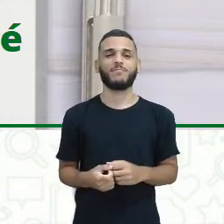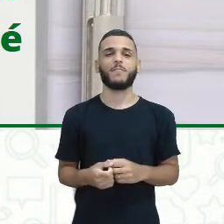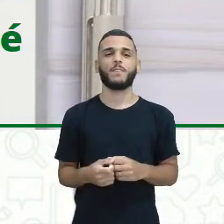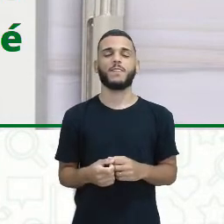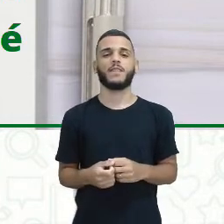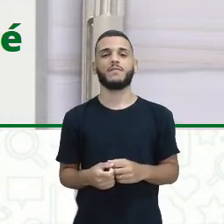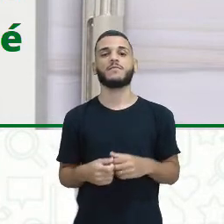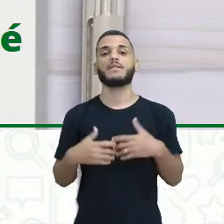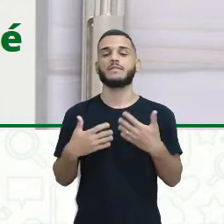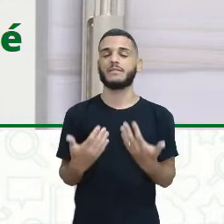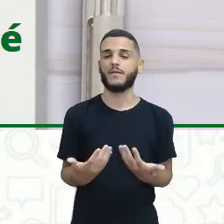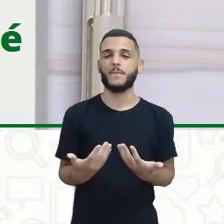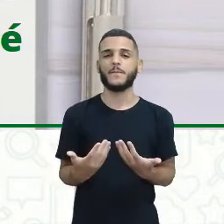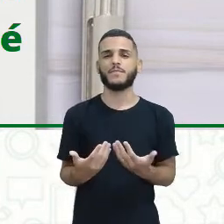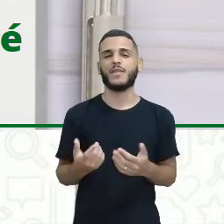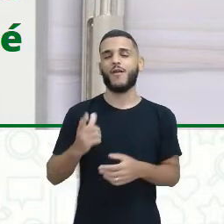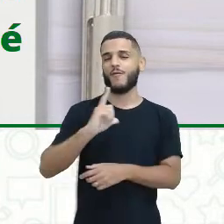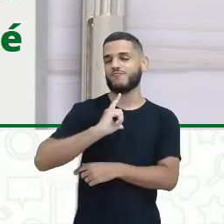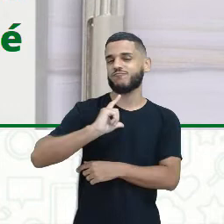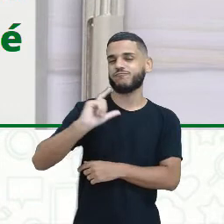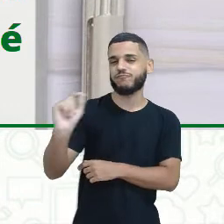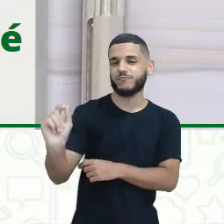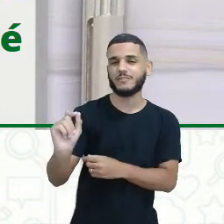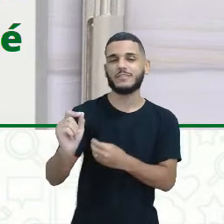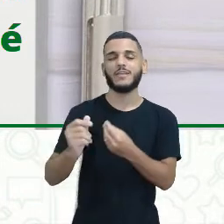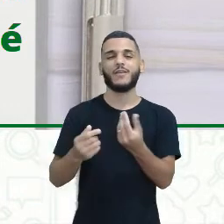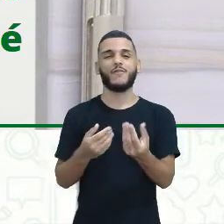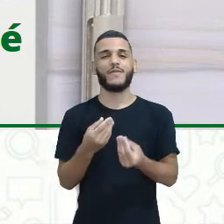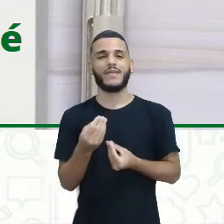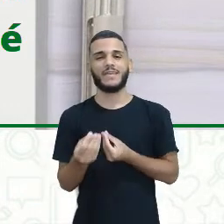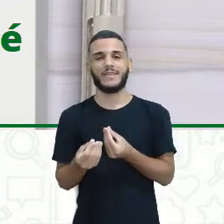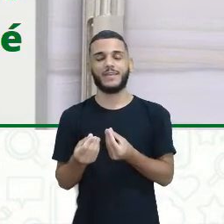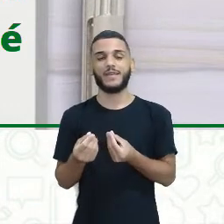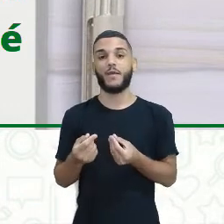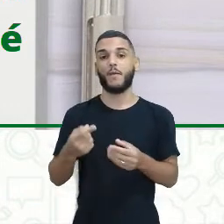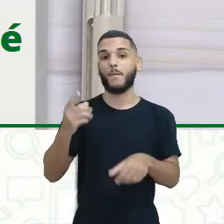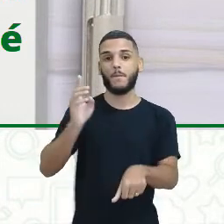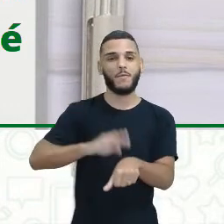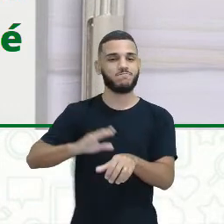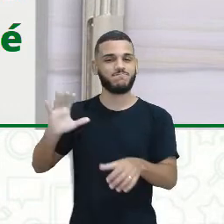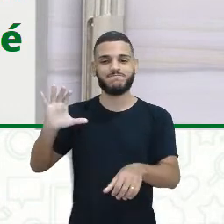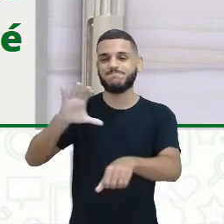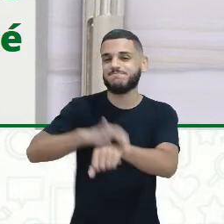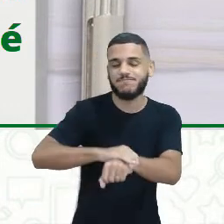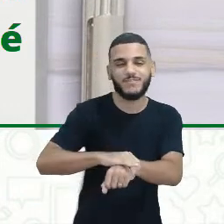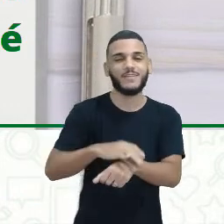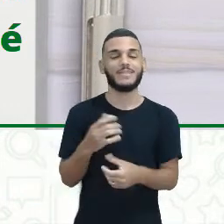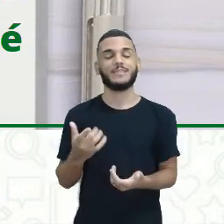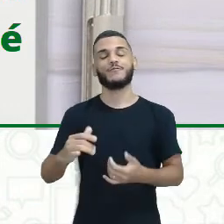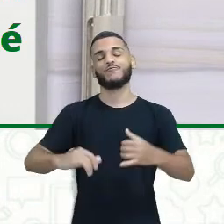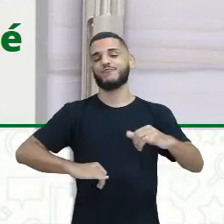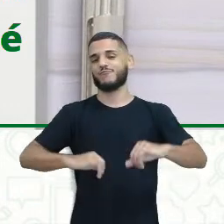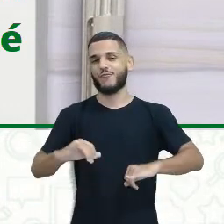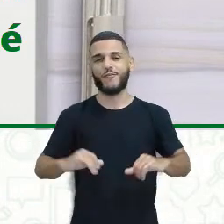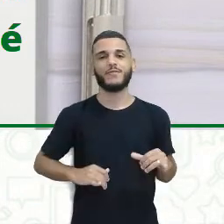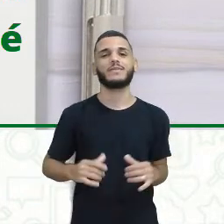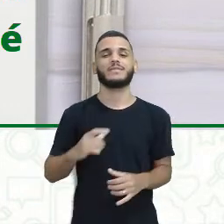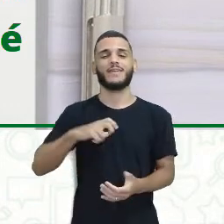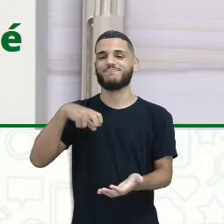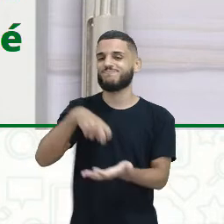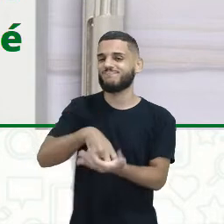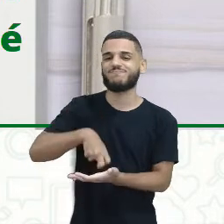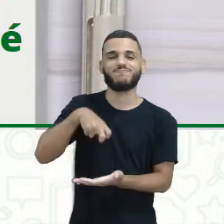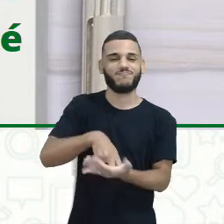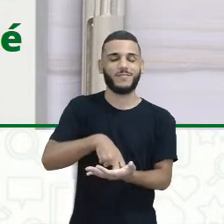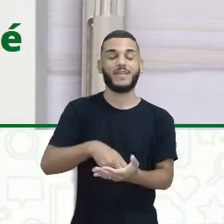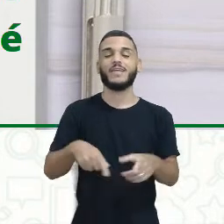escravização. Então eles fugiam e quando eram pegos, né, eram submetidos a castigos. Outra questão, a